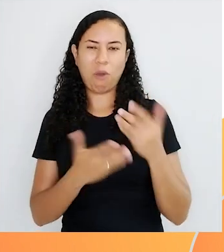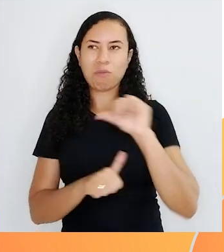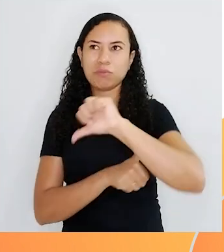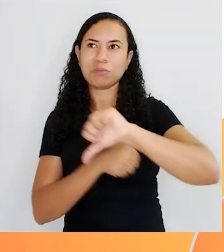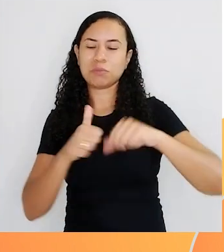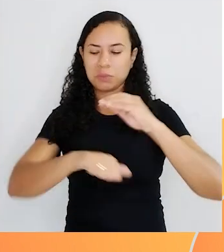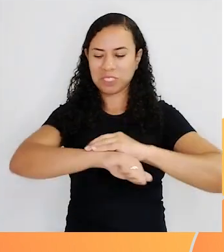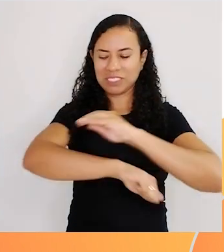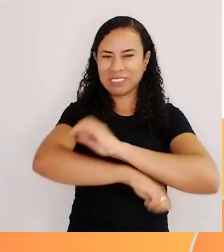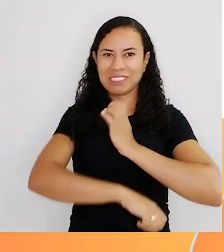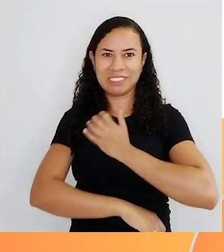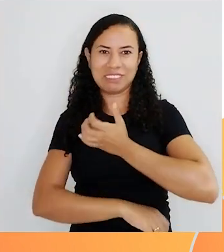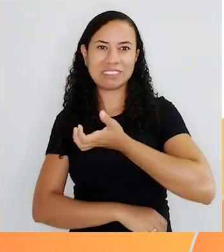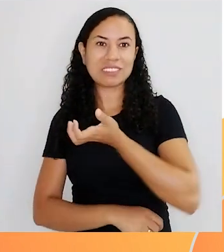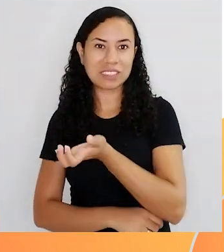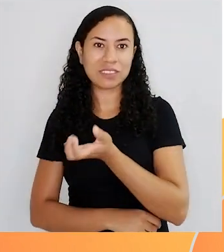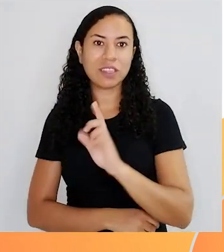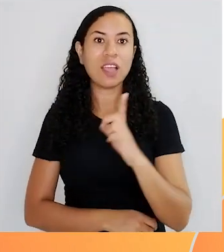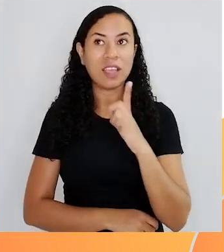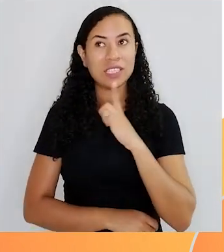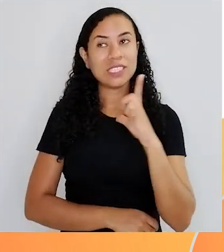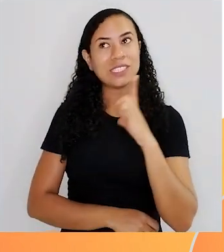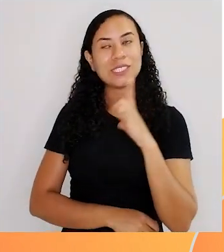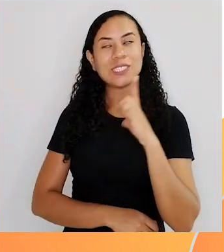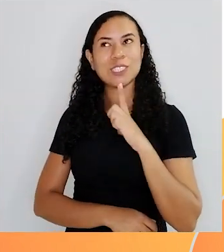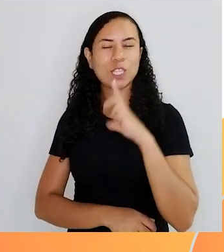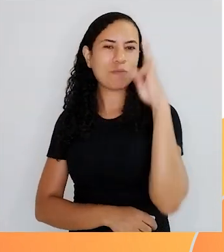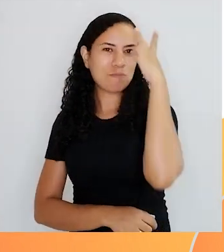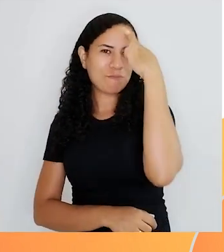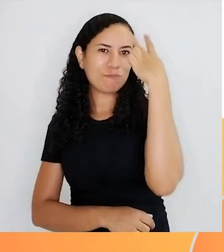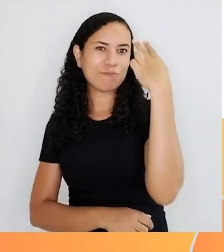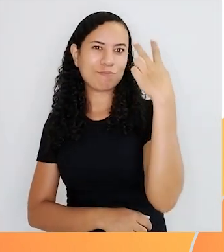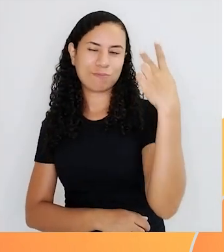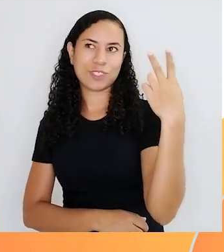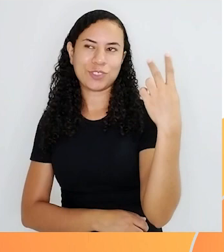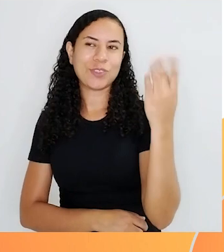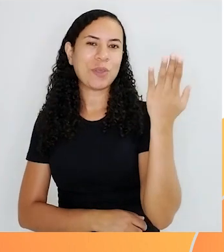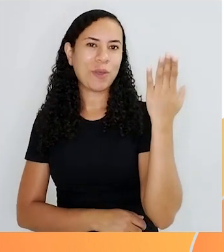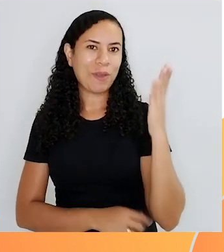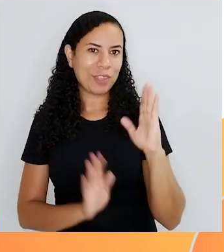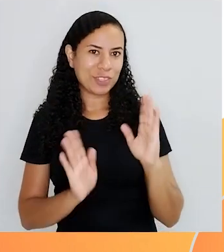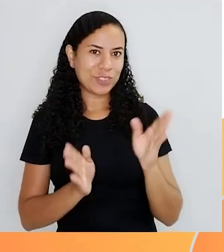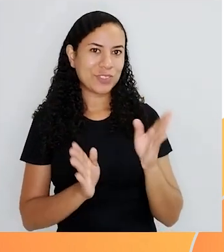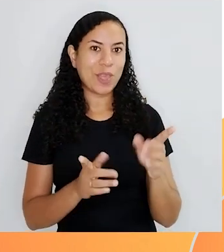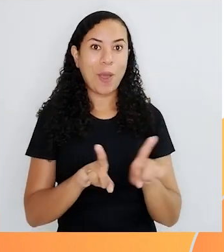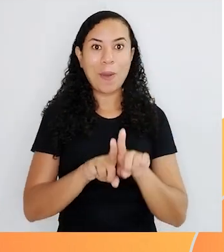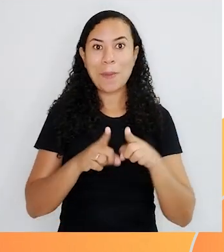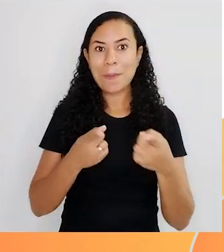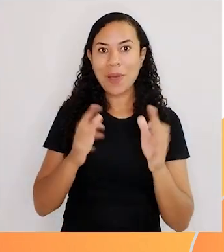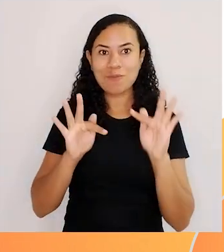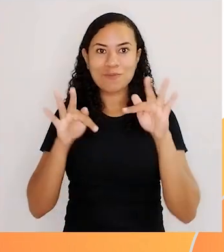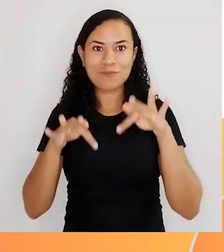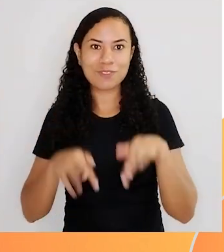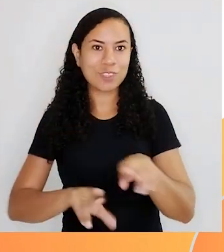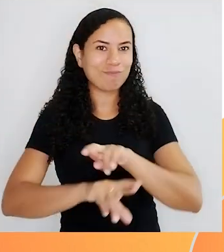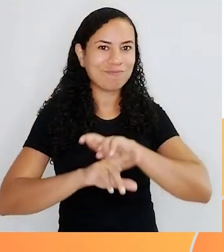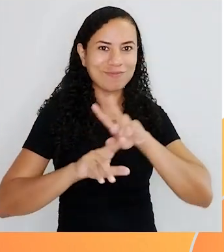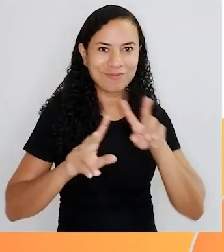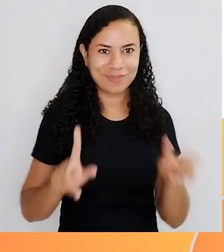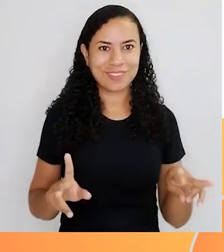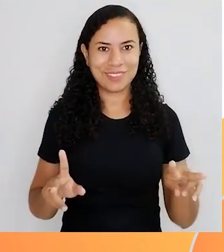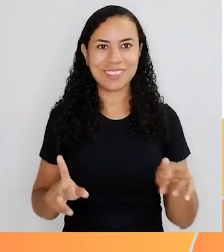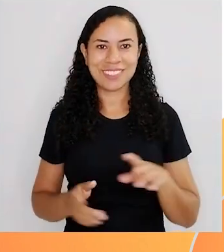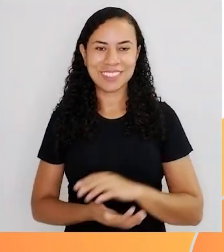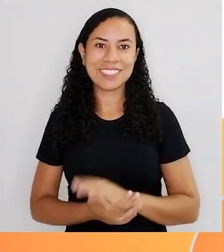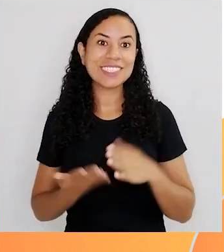asquerosa." Existe um conto de fadas dessa forma, porém o final não é o mesmo. Ou seja, o Luiz